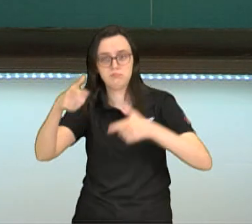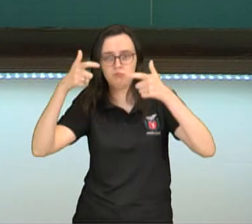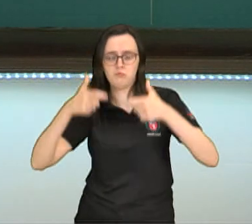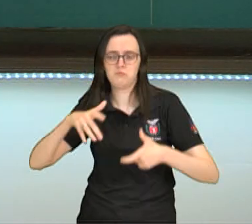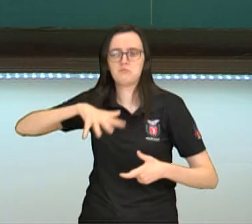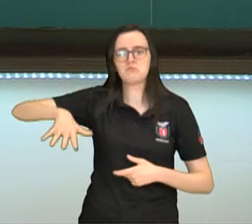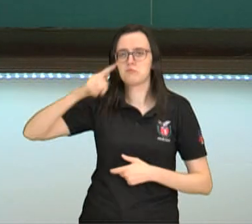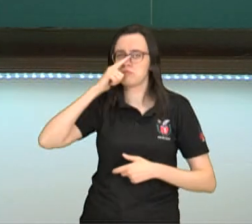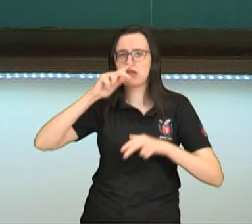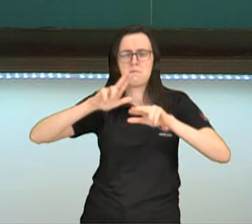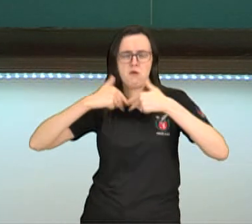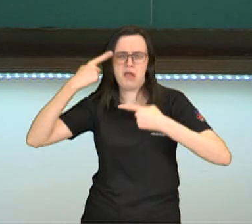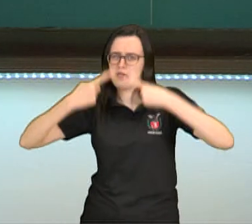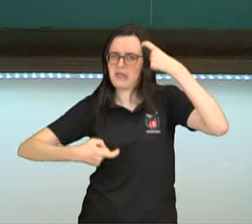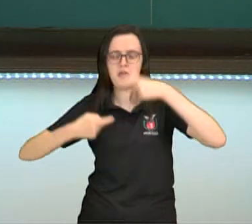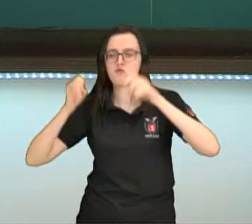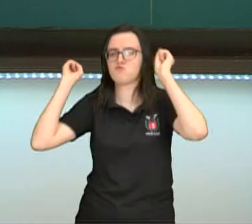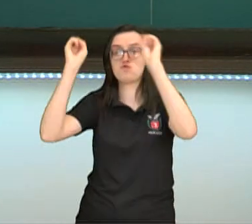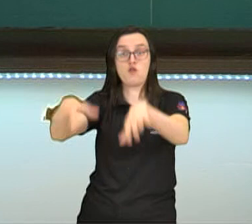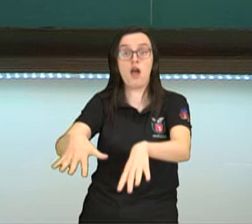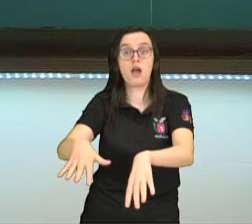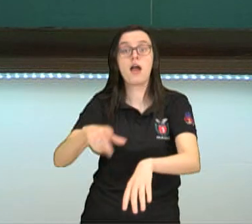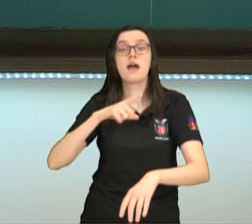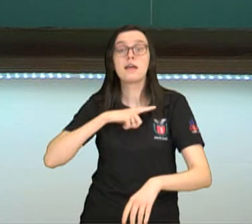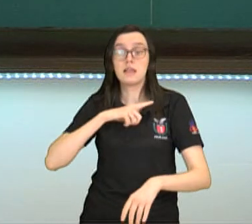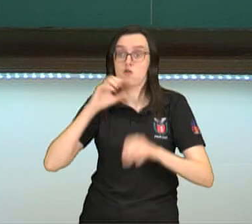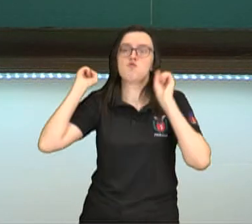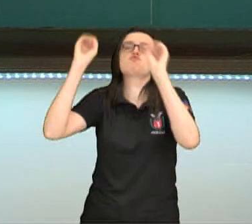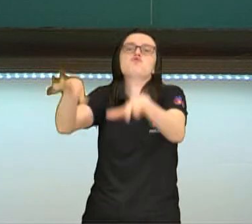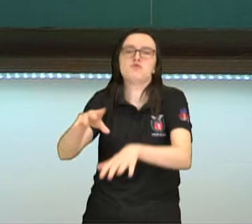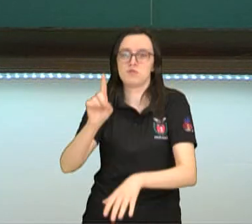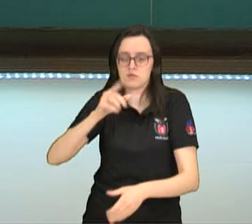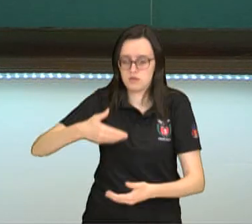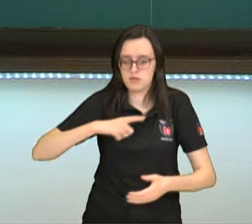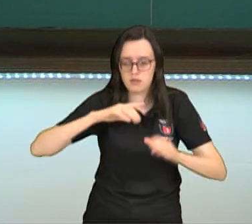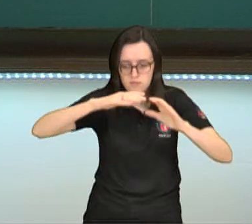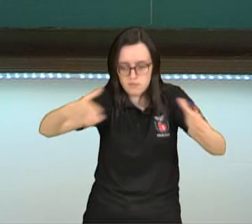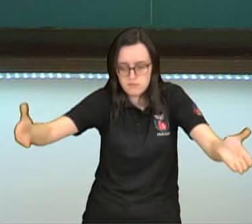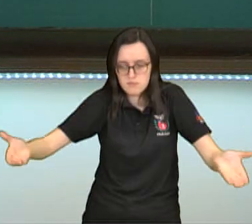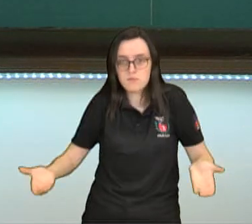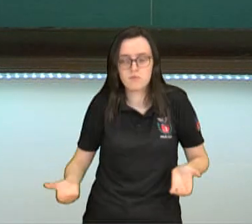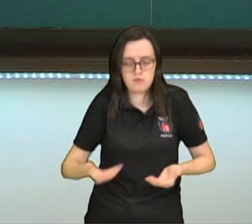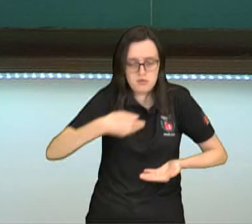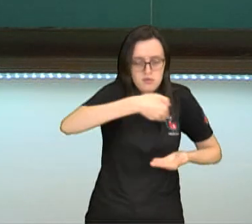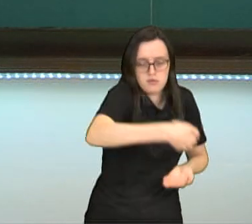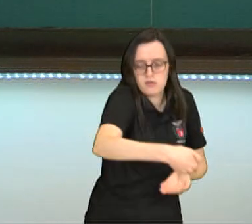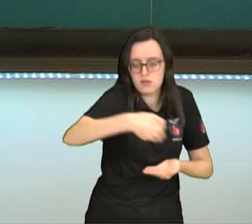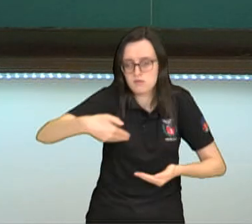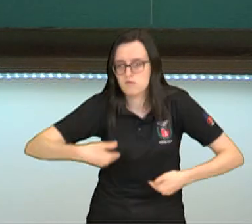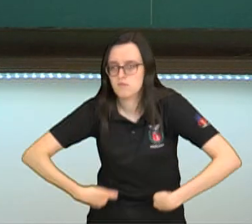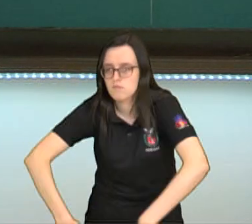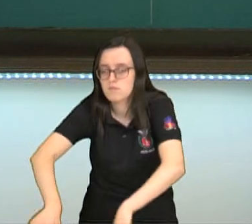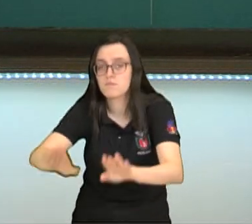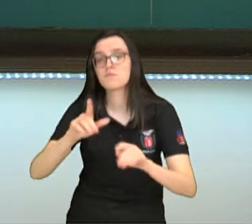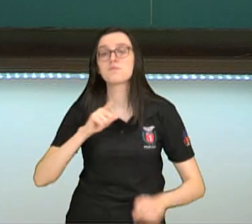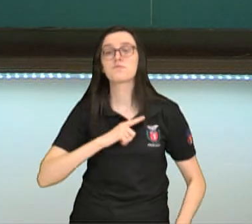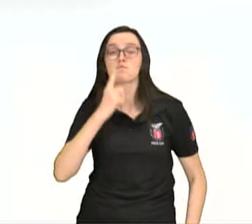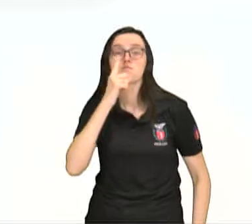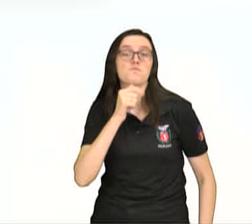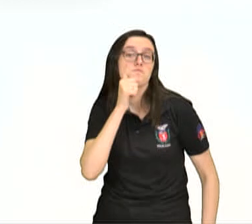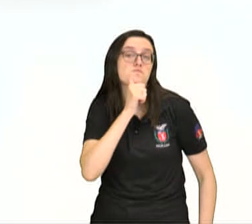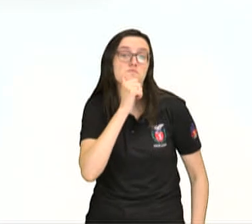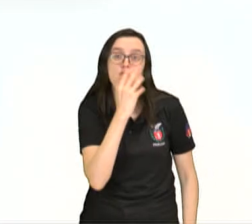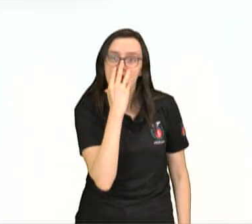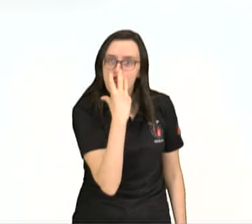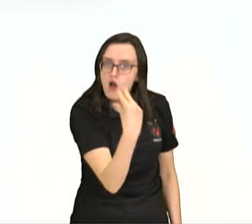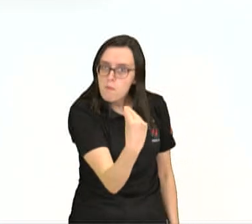por causa de conta de uma guerra, em um cesto nesse rio, e eles foram encontrados por uma loba, pessoal. Olha que